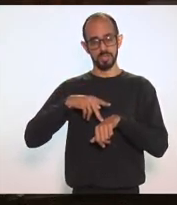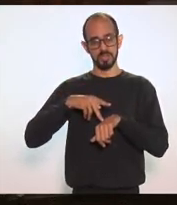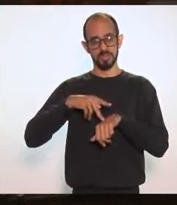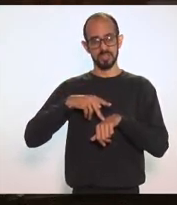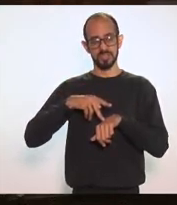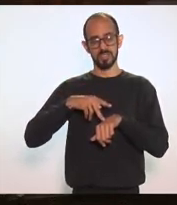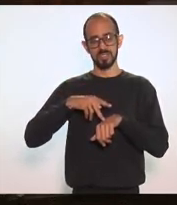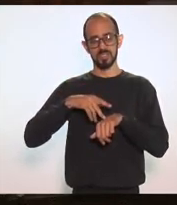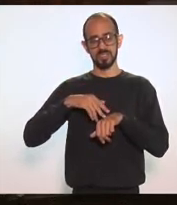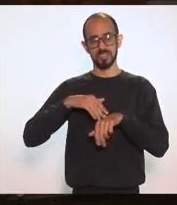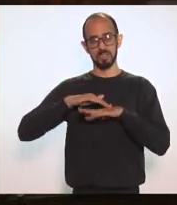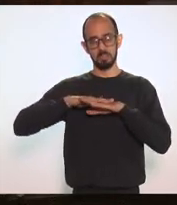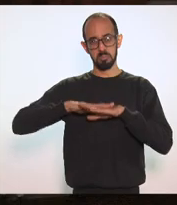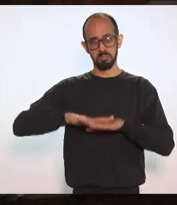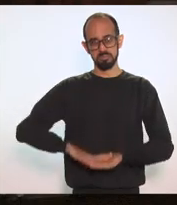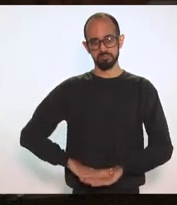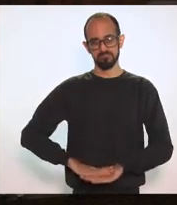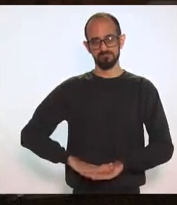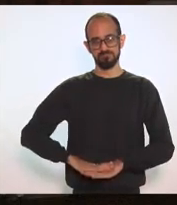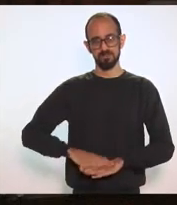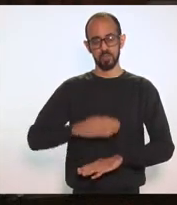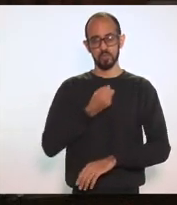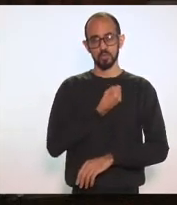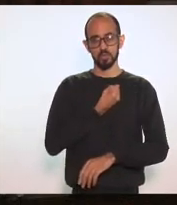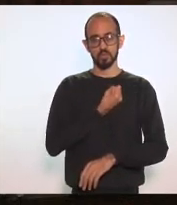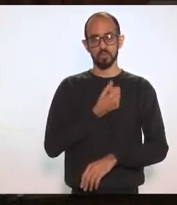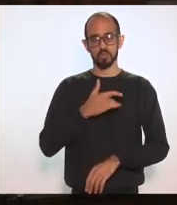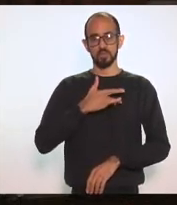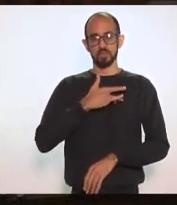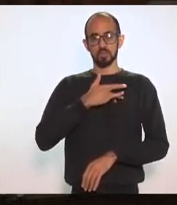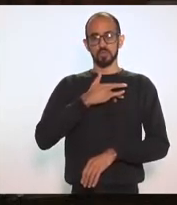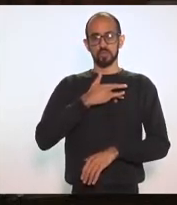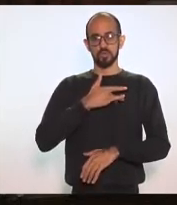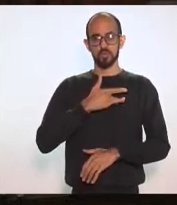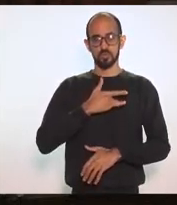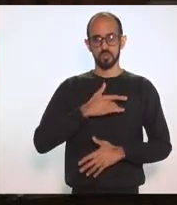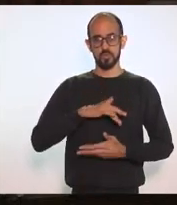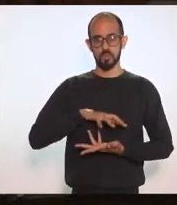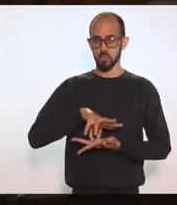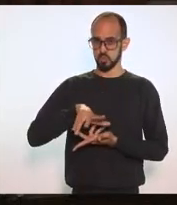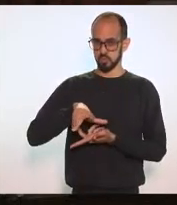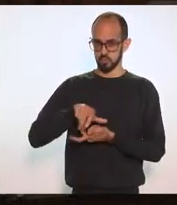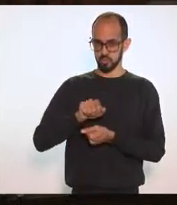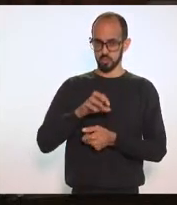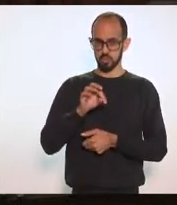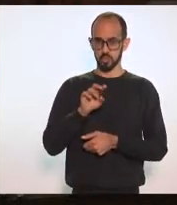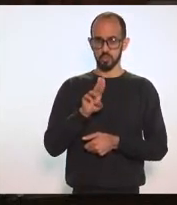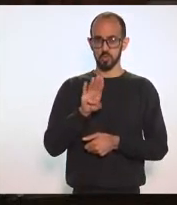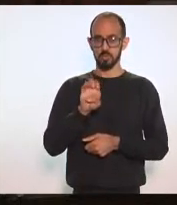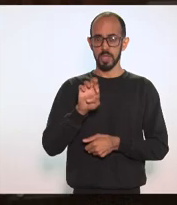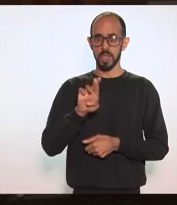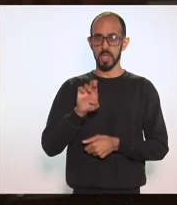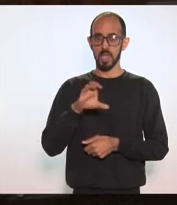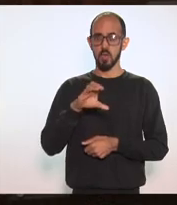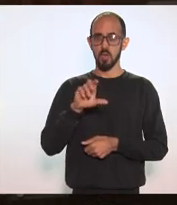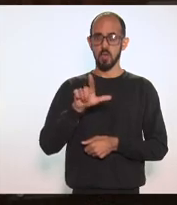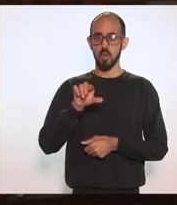baixo os indicadores de tuberculose em todo o planeta. E nós sabemos que a